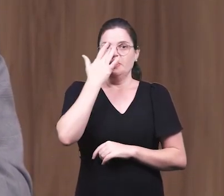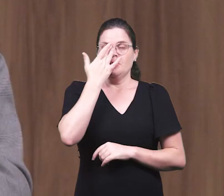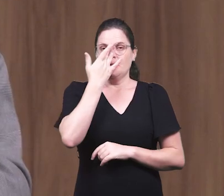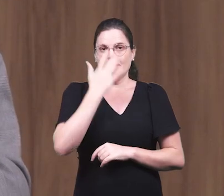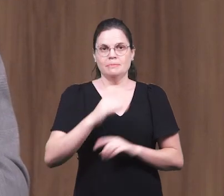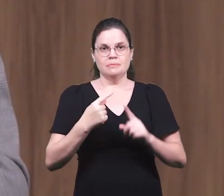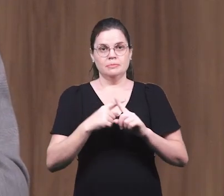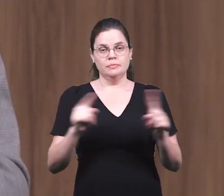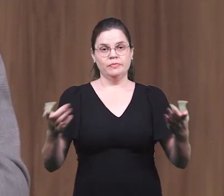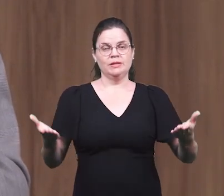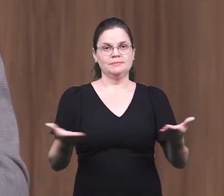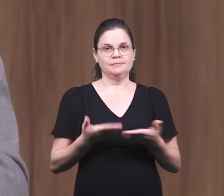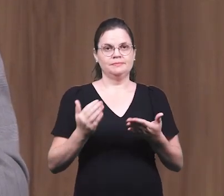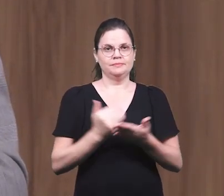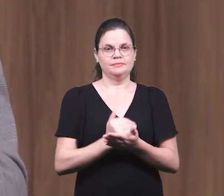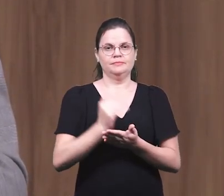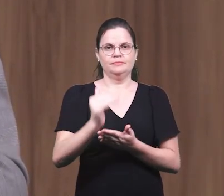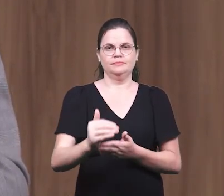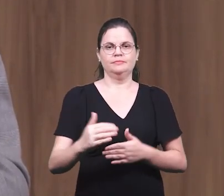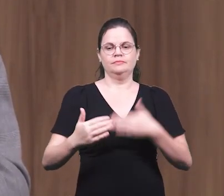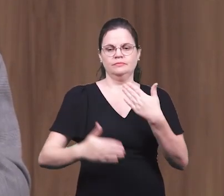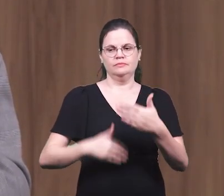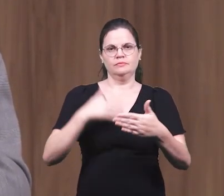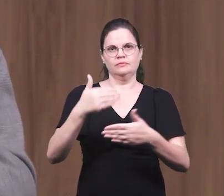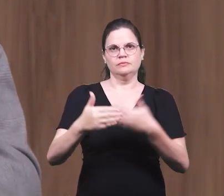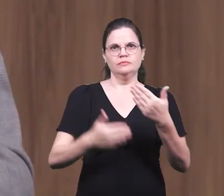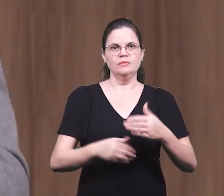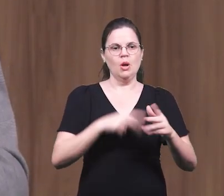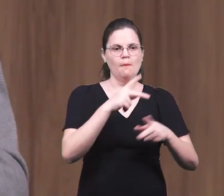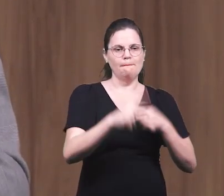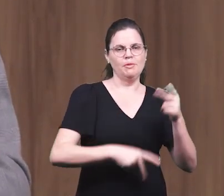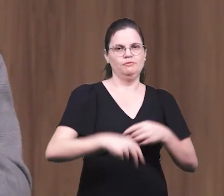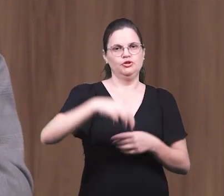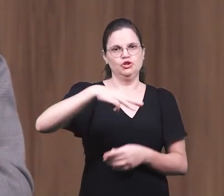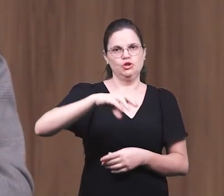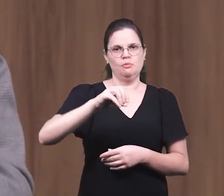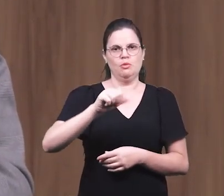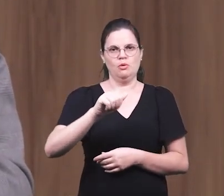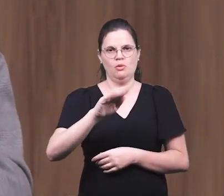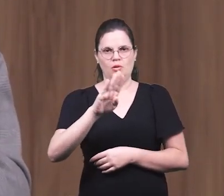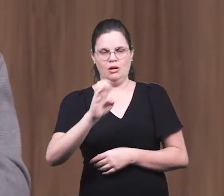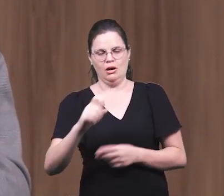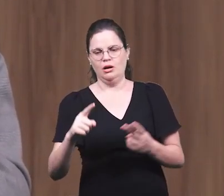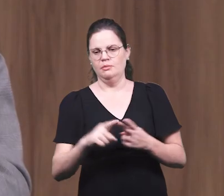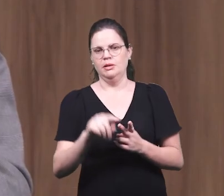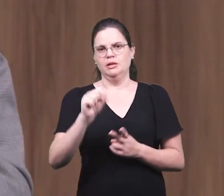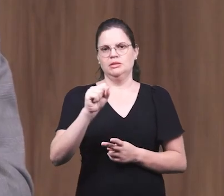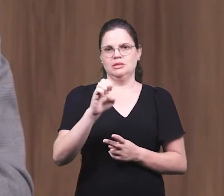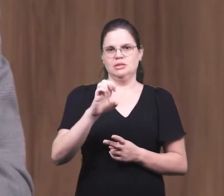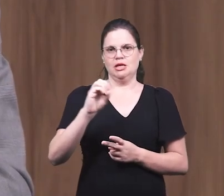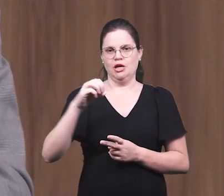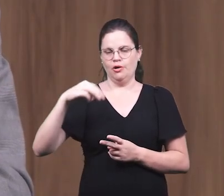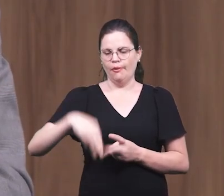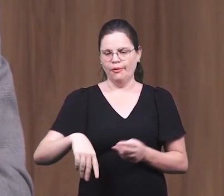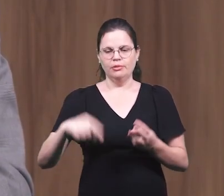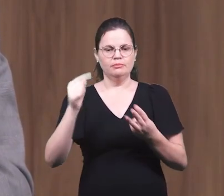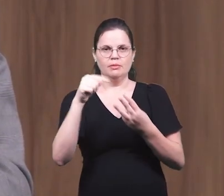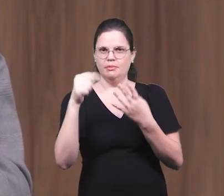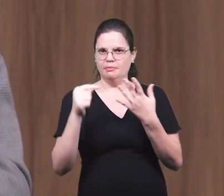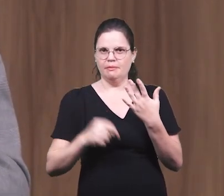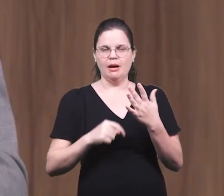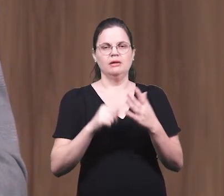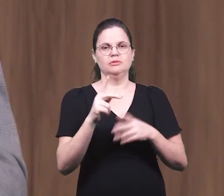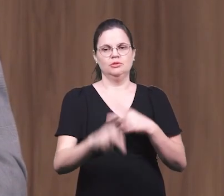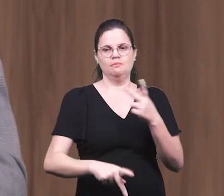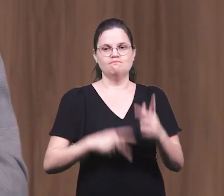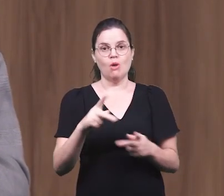agora começa uma sequência. O povo de Moabe, o povo, o Seom, uma sequência, né?